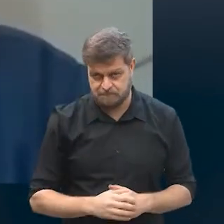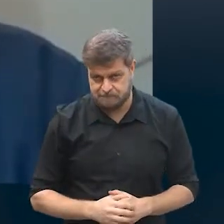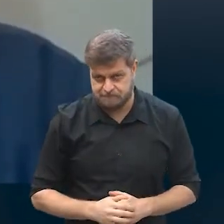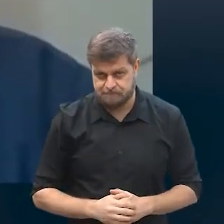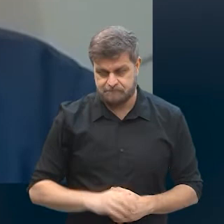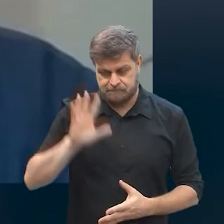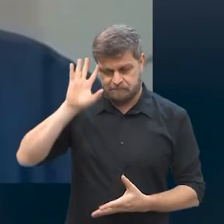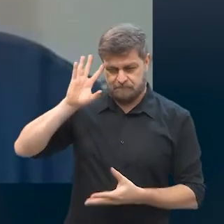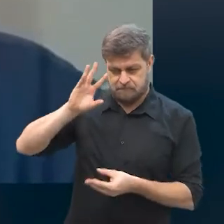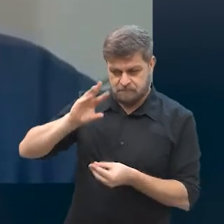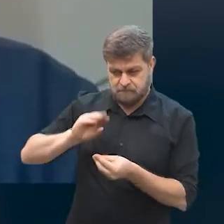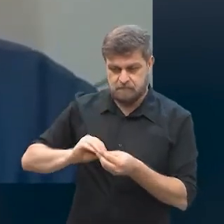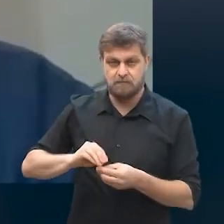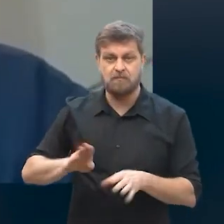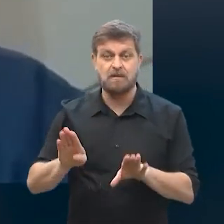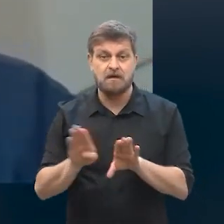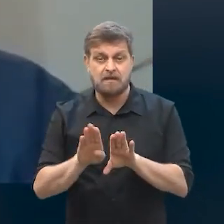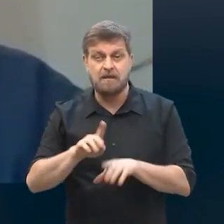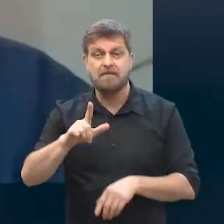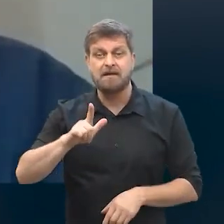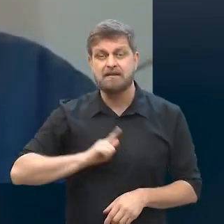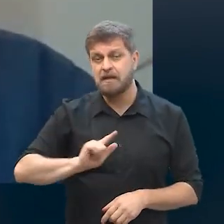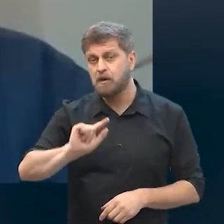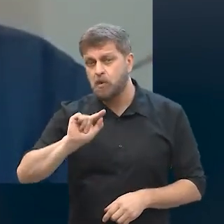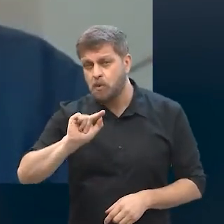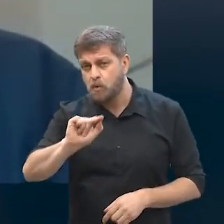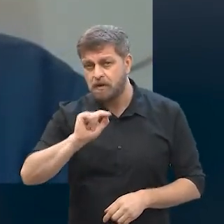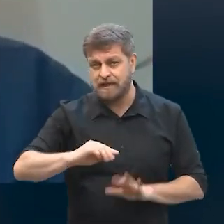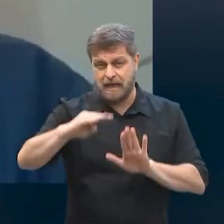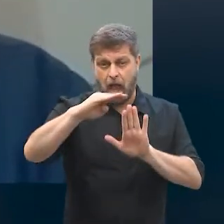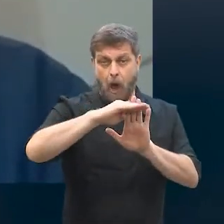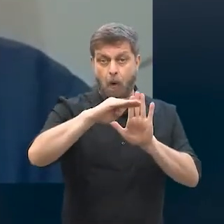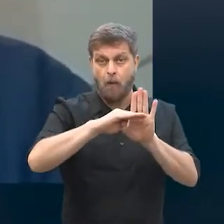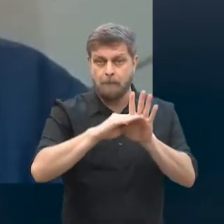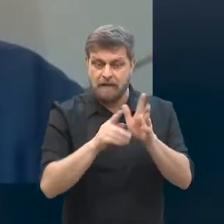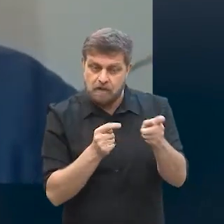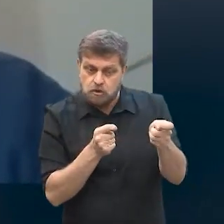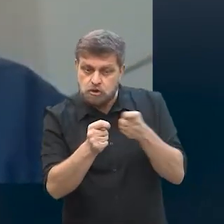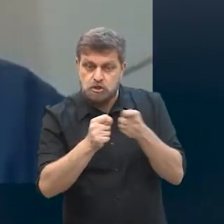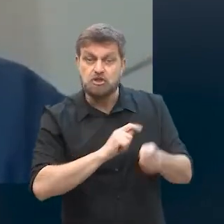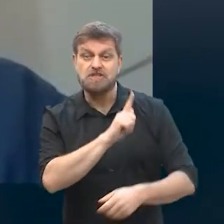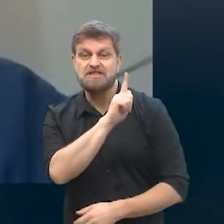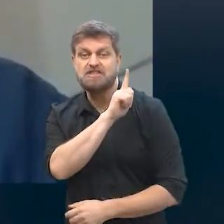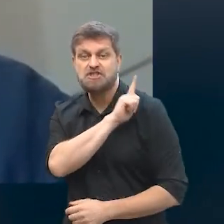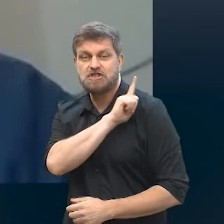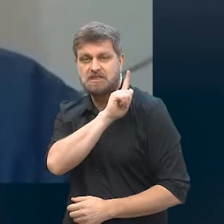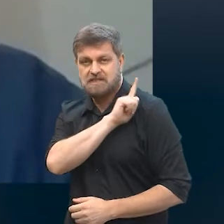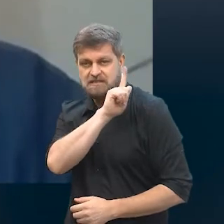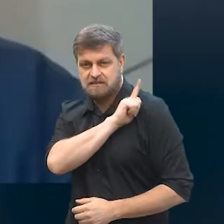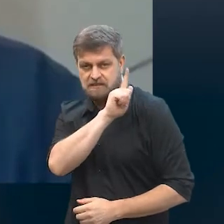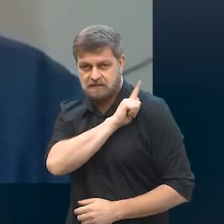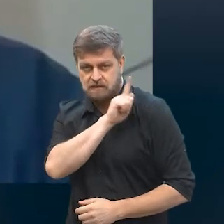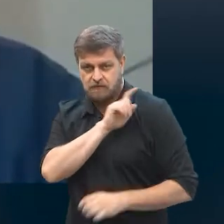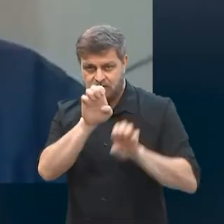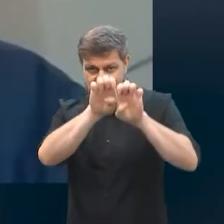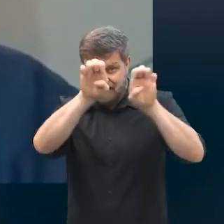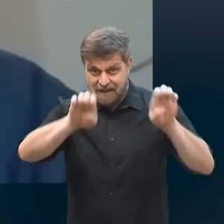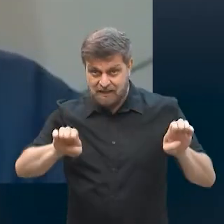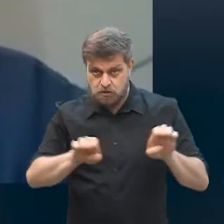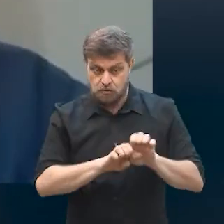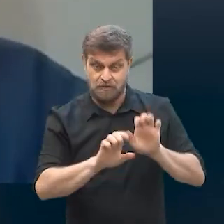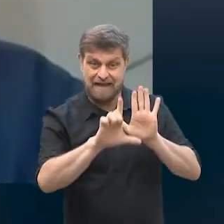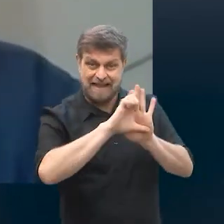Por fim, existe a necessidade de um plano de gestão. E aí eu preciso fazer a estrutura legal